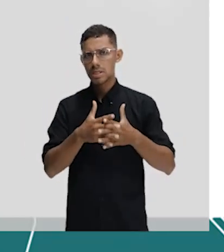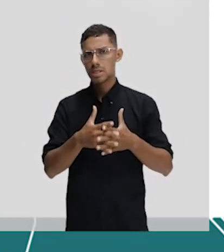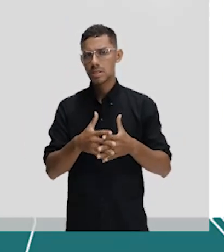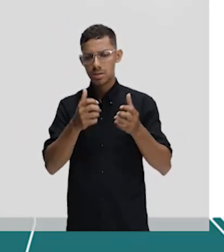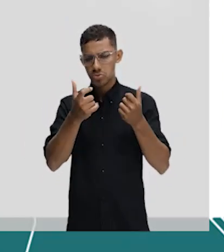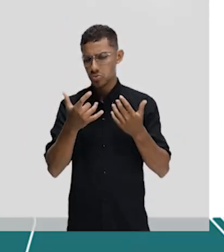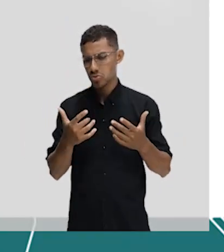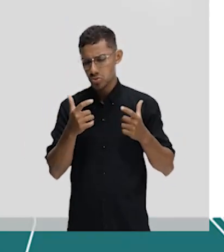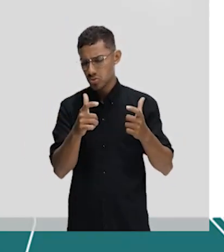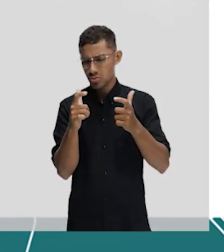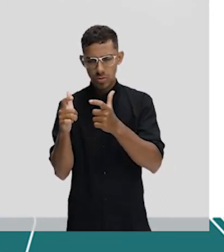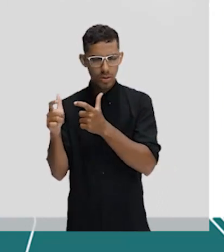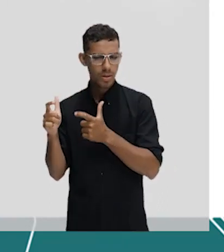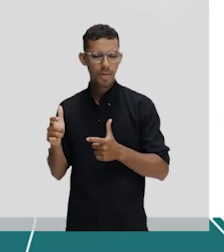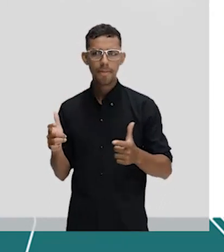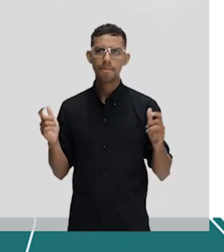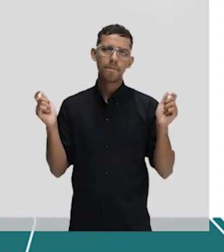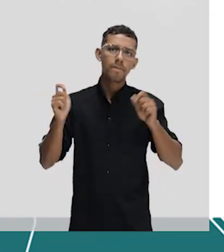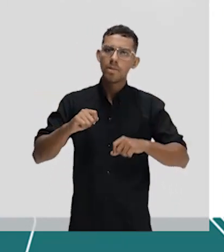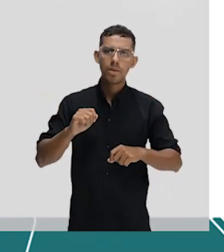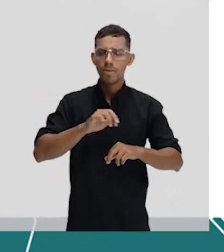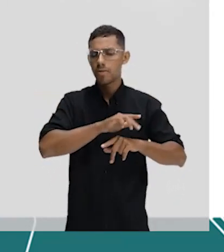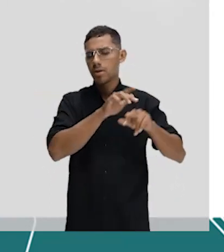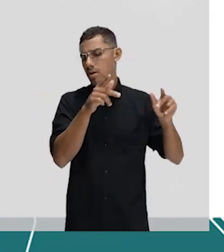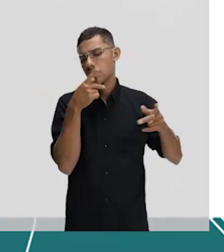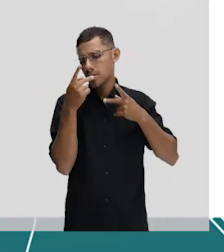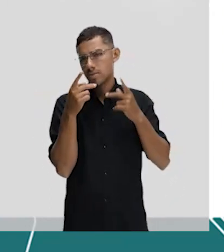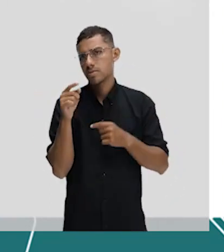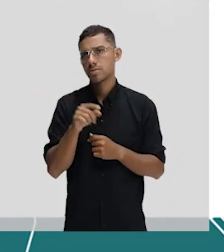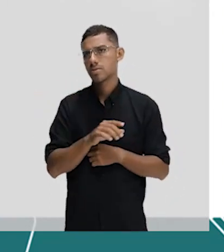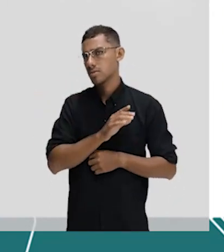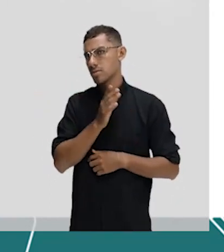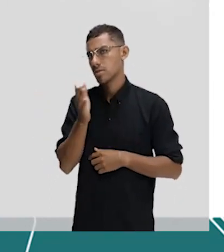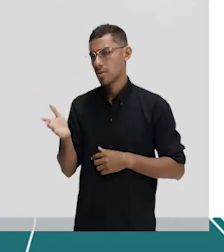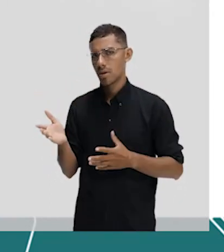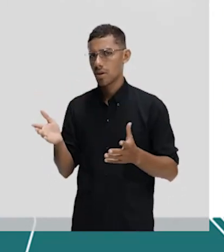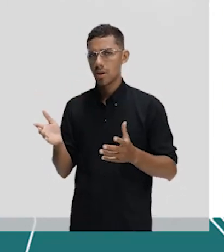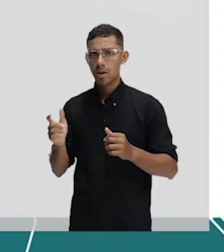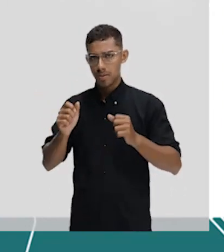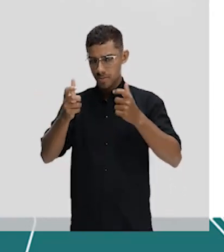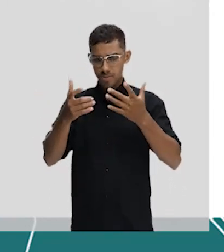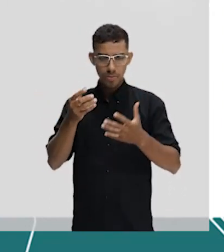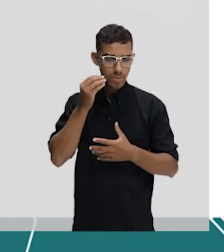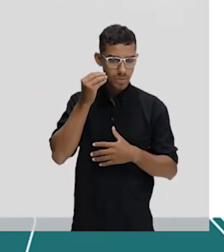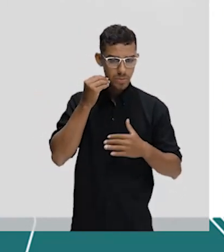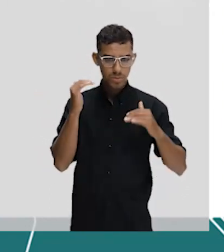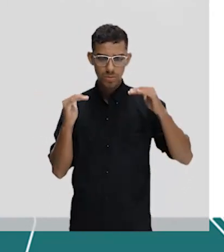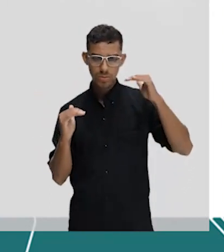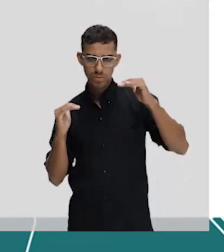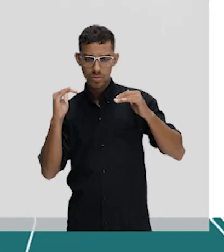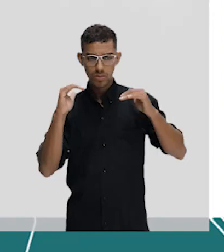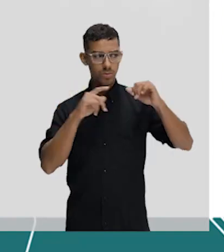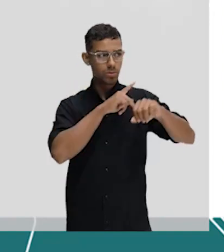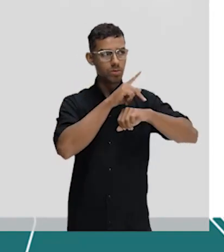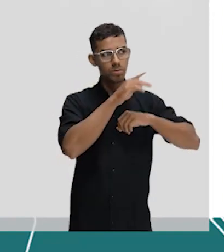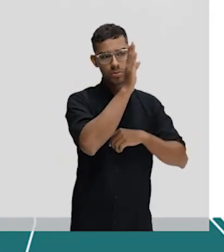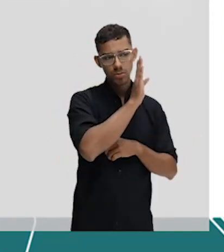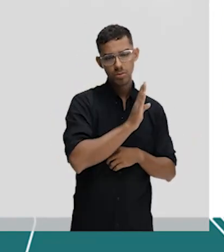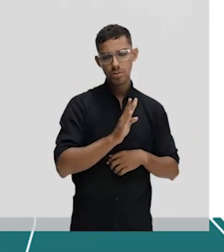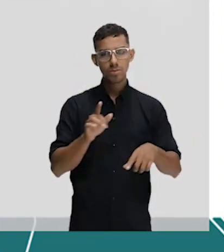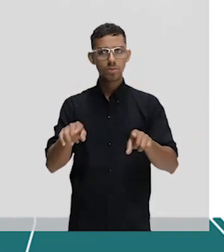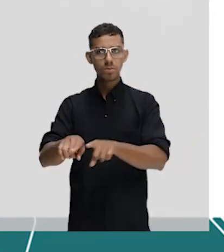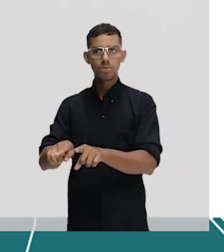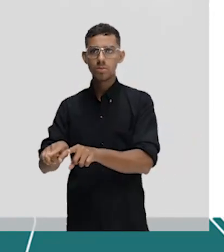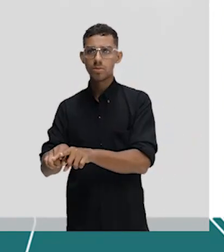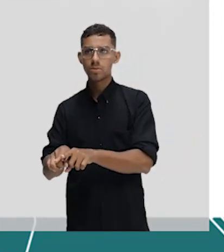falar de tanto lugar, e se eu pudesse eu falaria, eu vou puxar a sardinha só para a minha área. Não, eu tentei equilibrar e colocar vários espaços culturais, eu coloquei